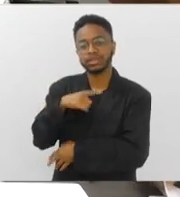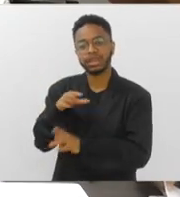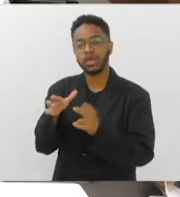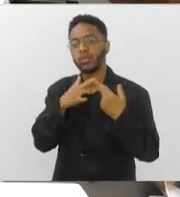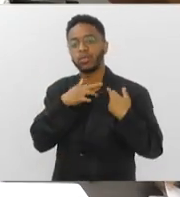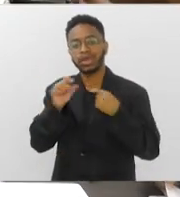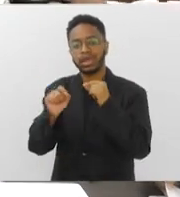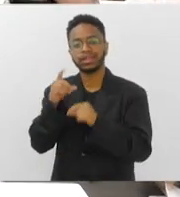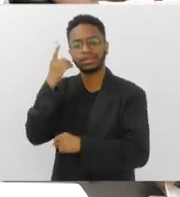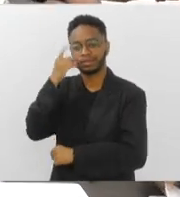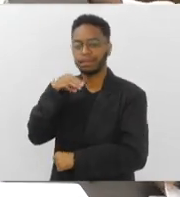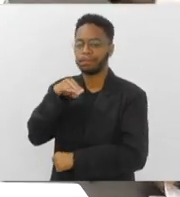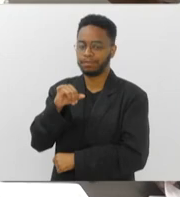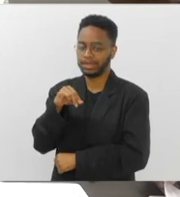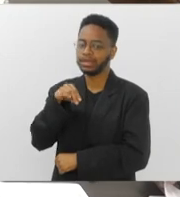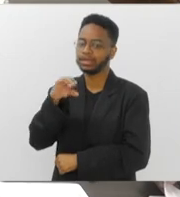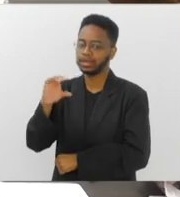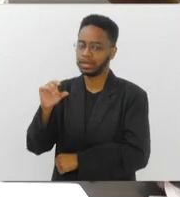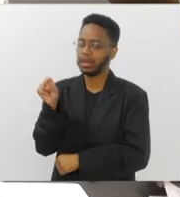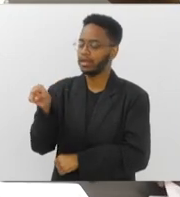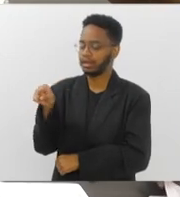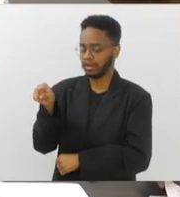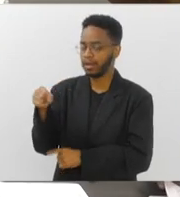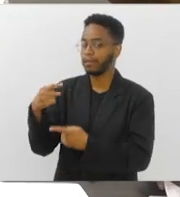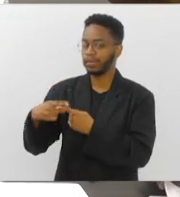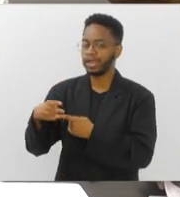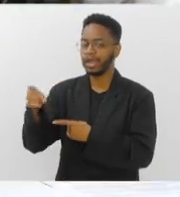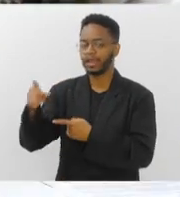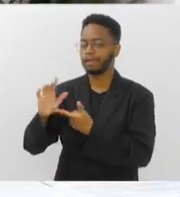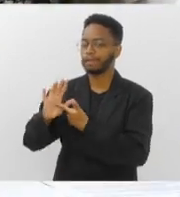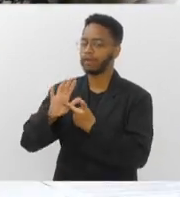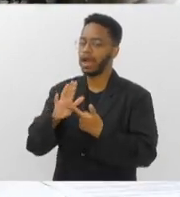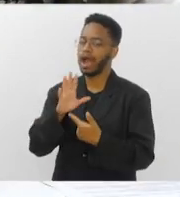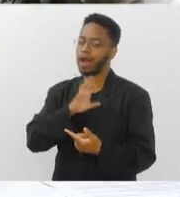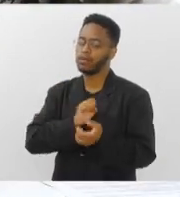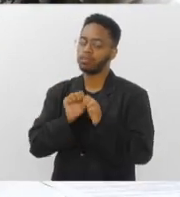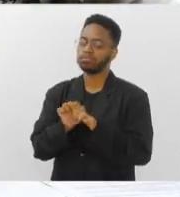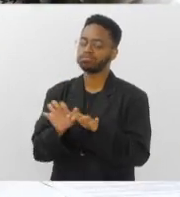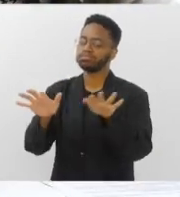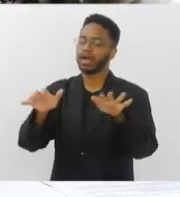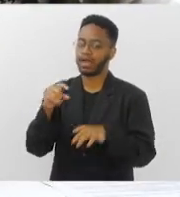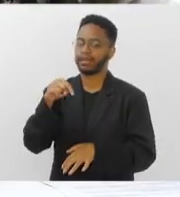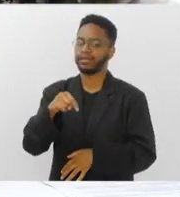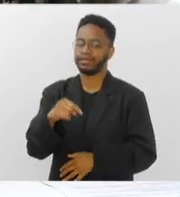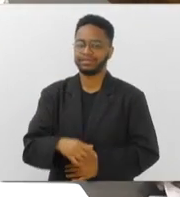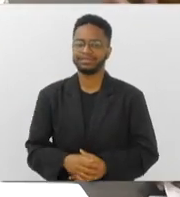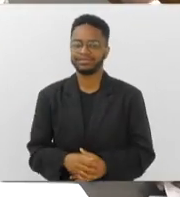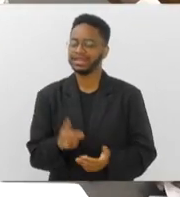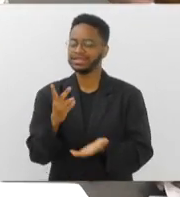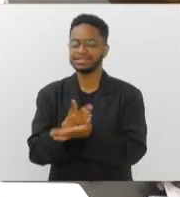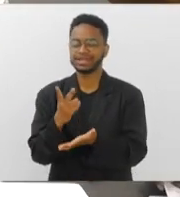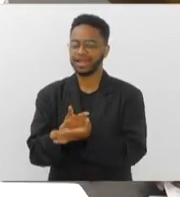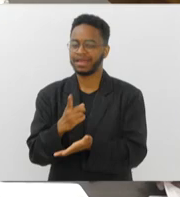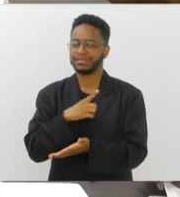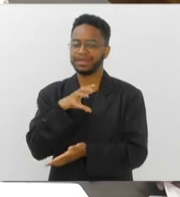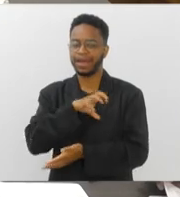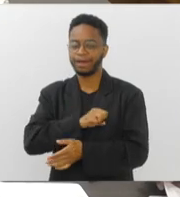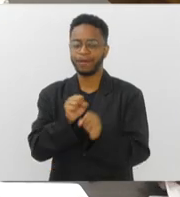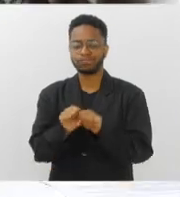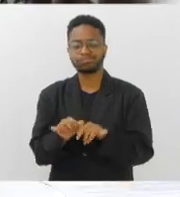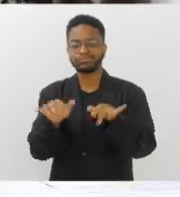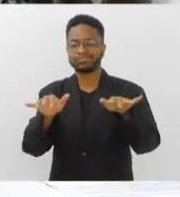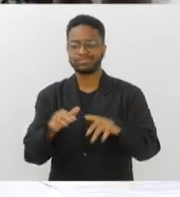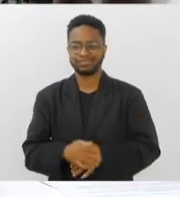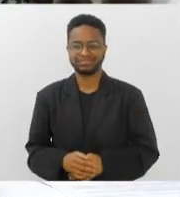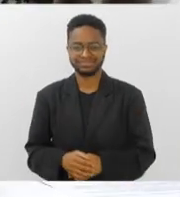deputado Carlos Mink aqui. Quem faz o amor ficar no ar aí. O amor está sempre no ar. Sempre e hoje, no ar. O deputado Luiz